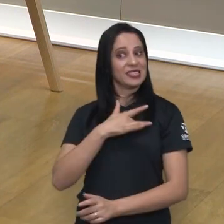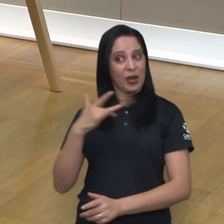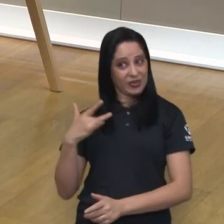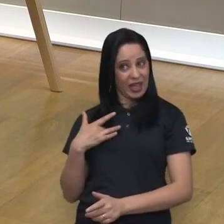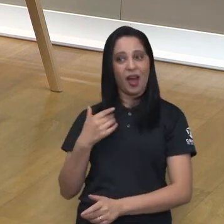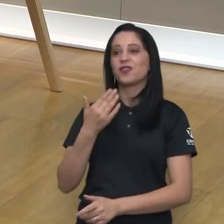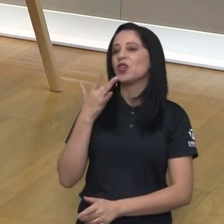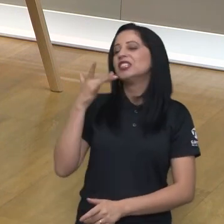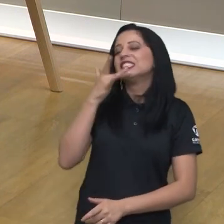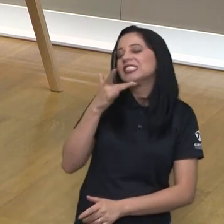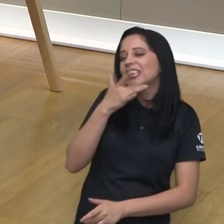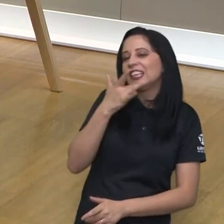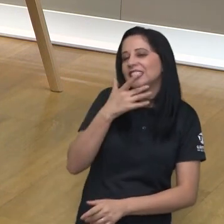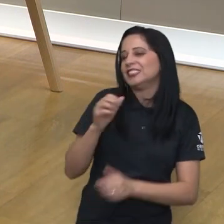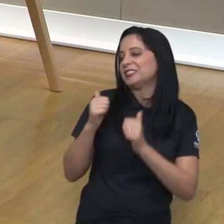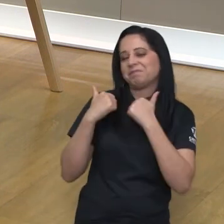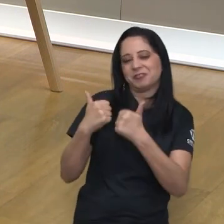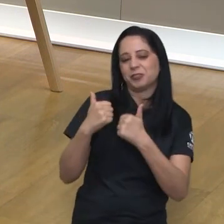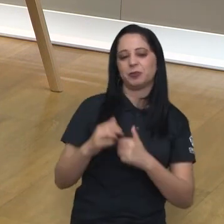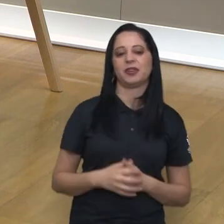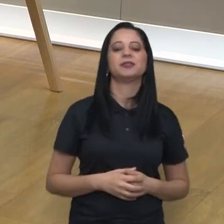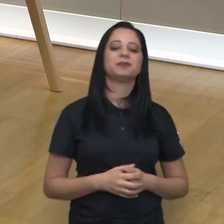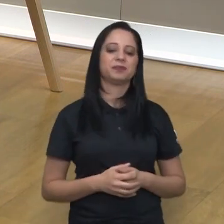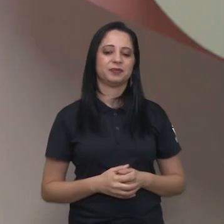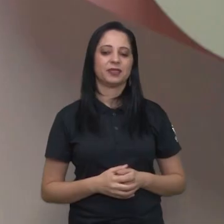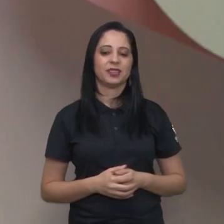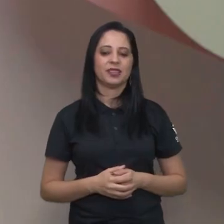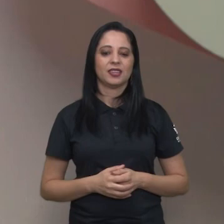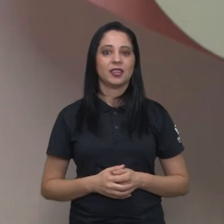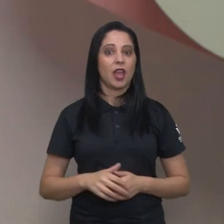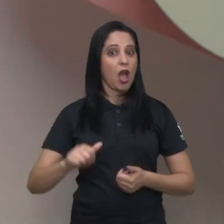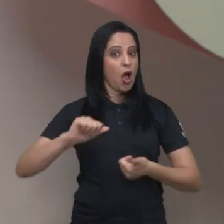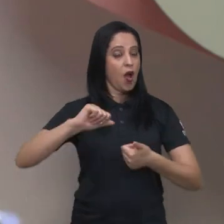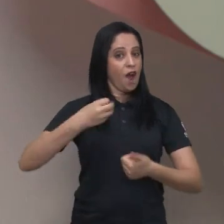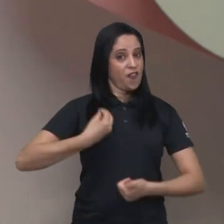Gostosa, saborosa, saudável, tudo de bom. Né? Ótimo, é isso aí. Então,